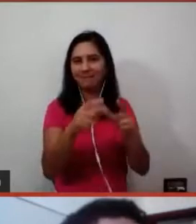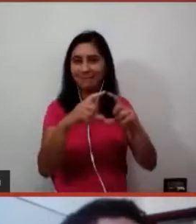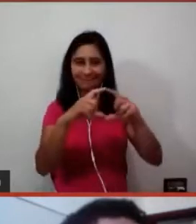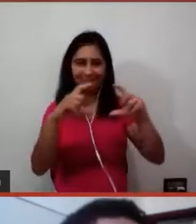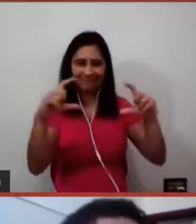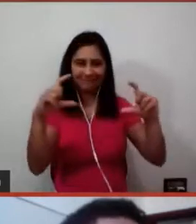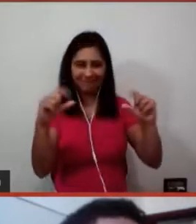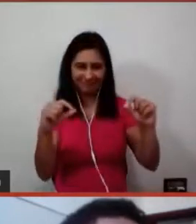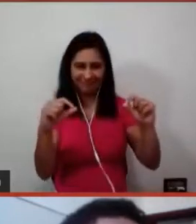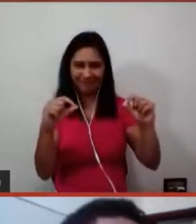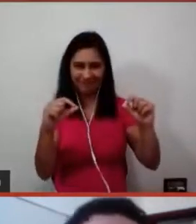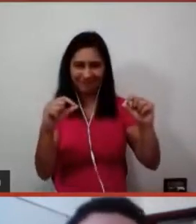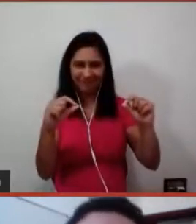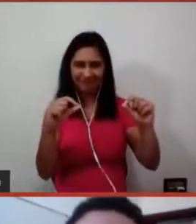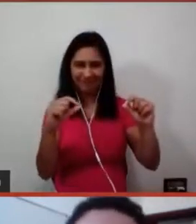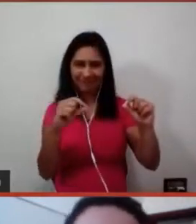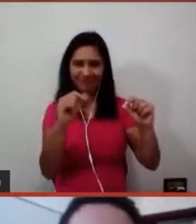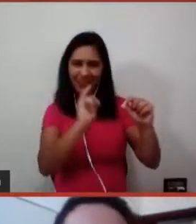E para